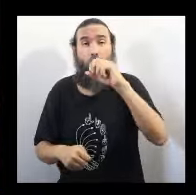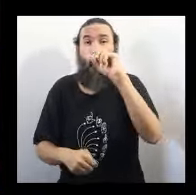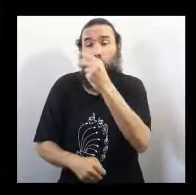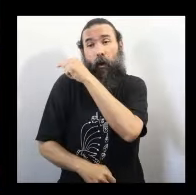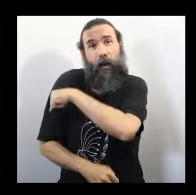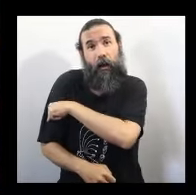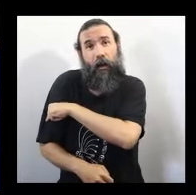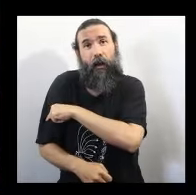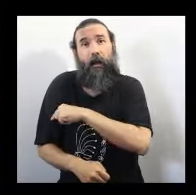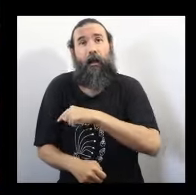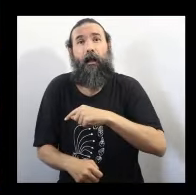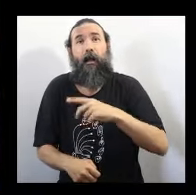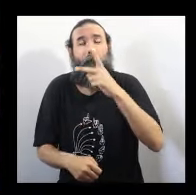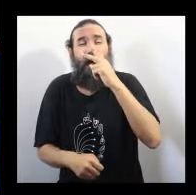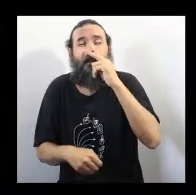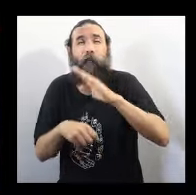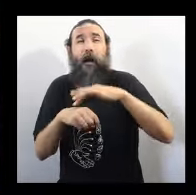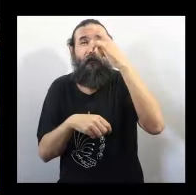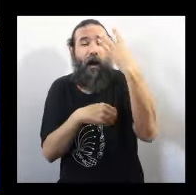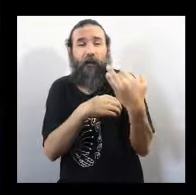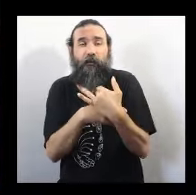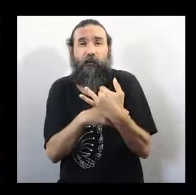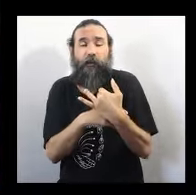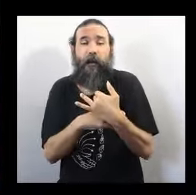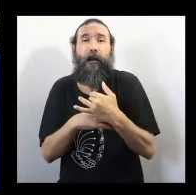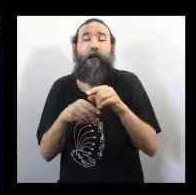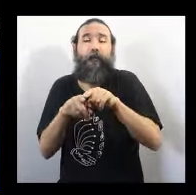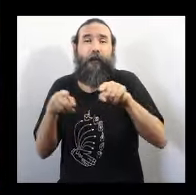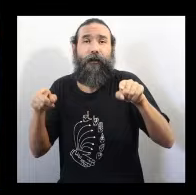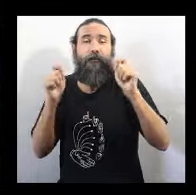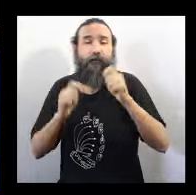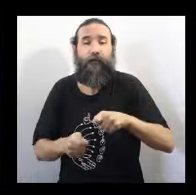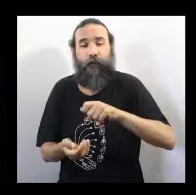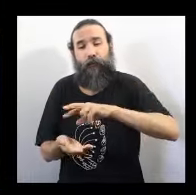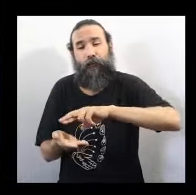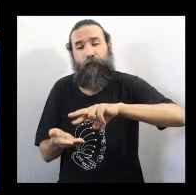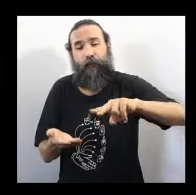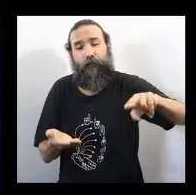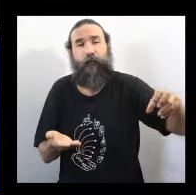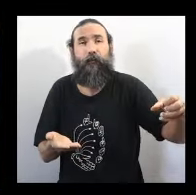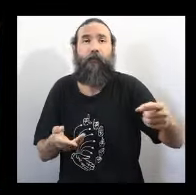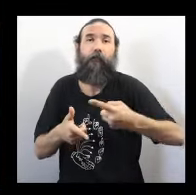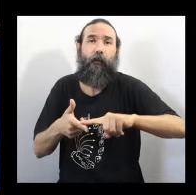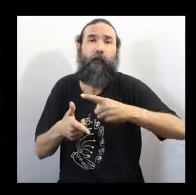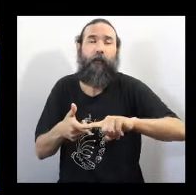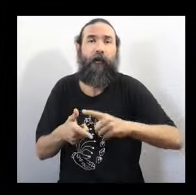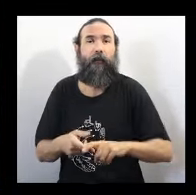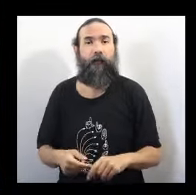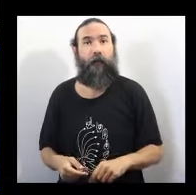hospital do remédio da injeção é mais prático para tratar mas é uma nova prisão o